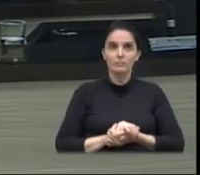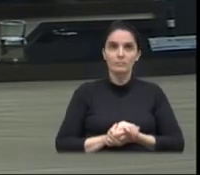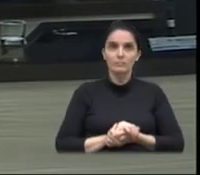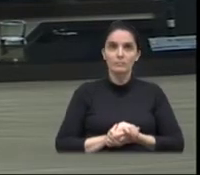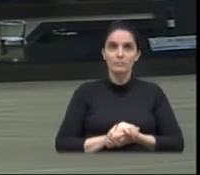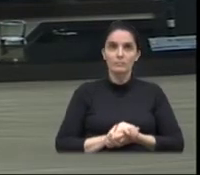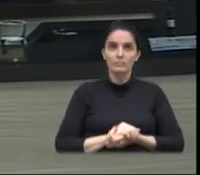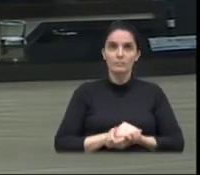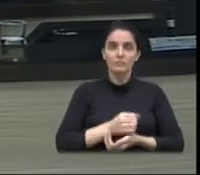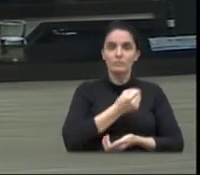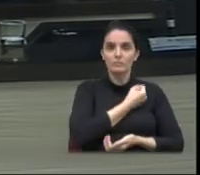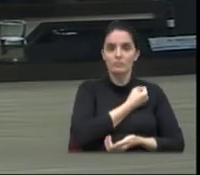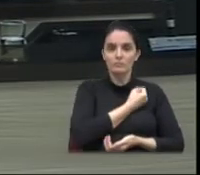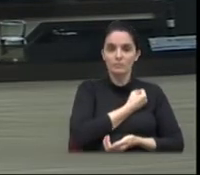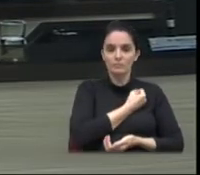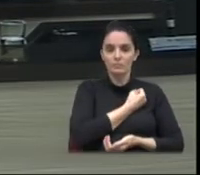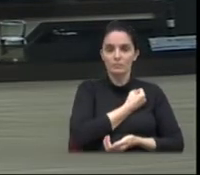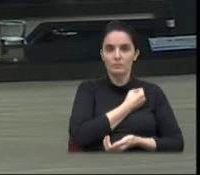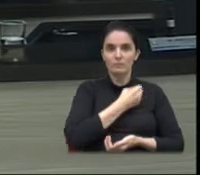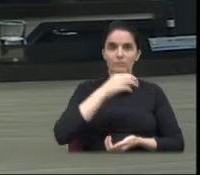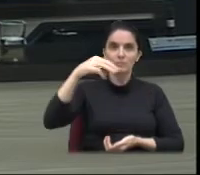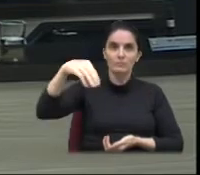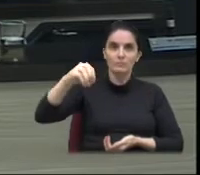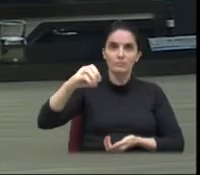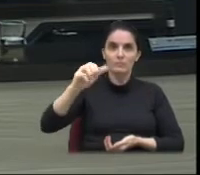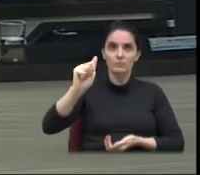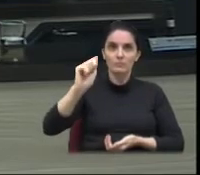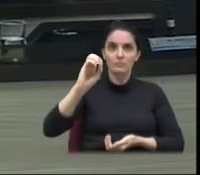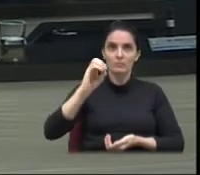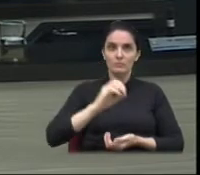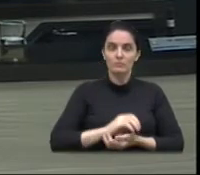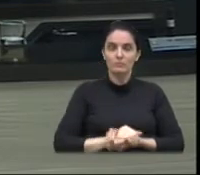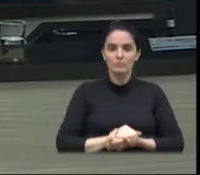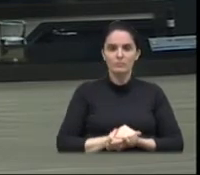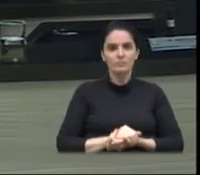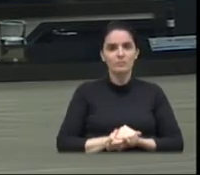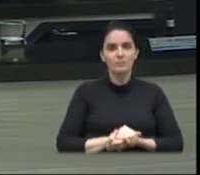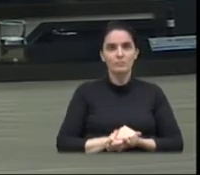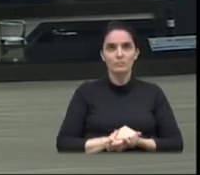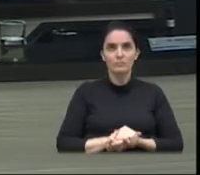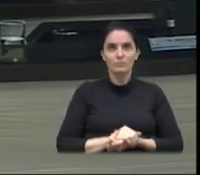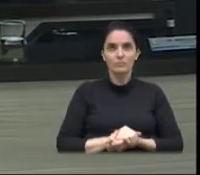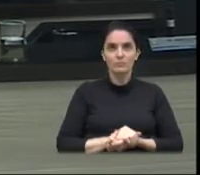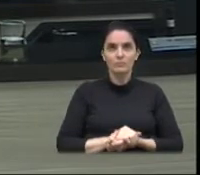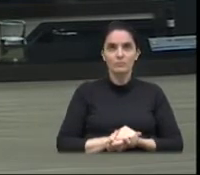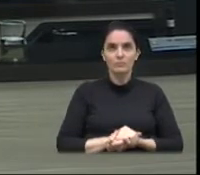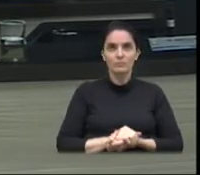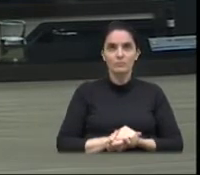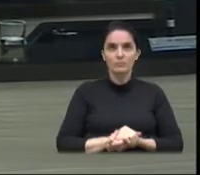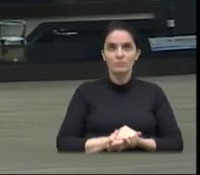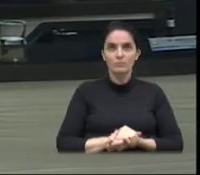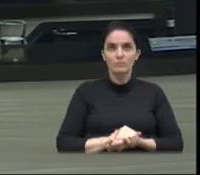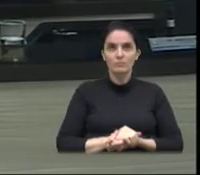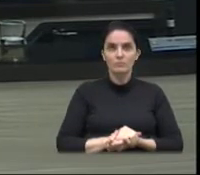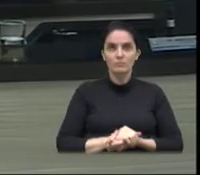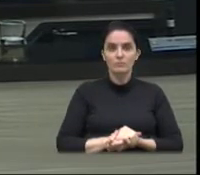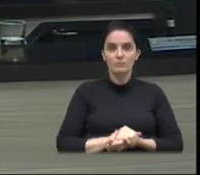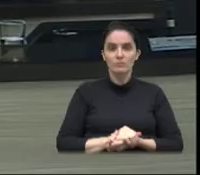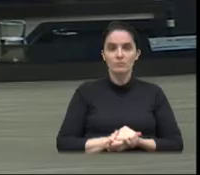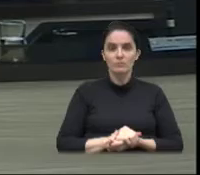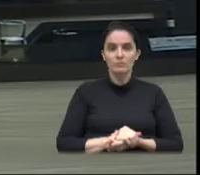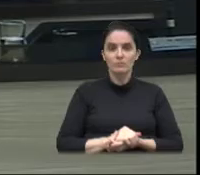E o número? Número da moção? É o autor. É, lê pouco, rápido. Só isso, senhor